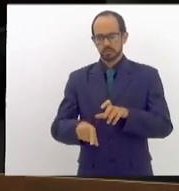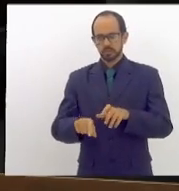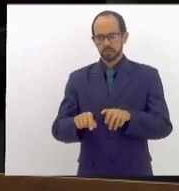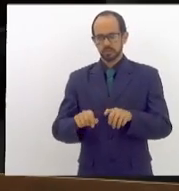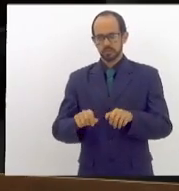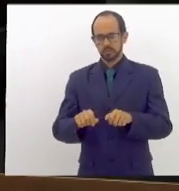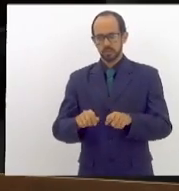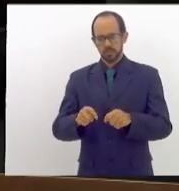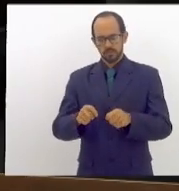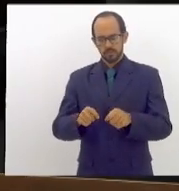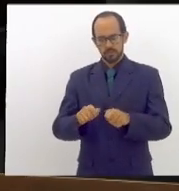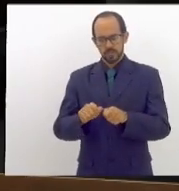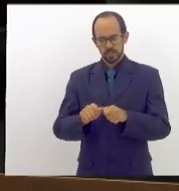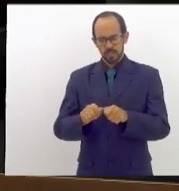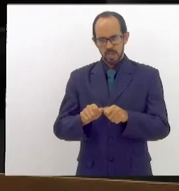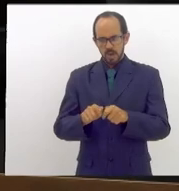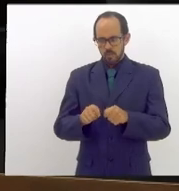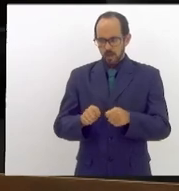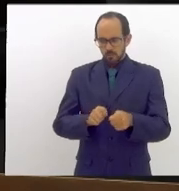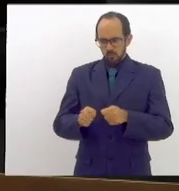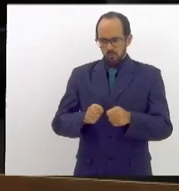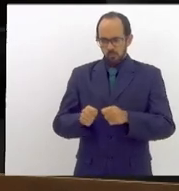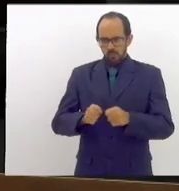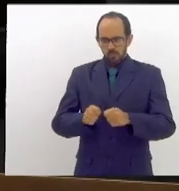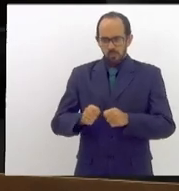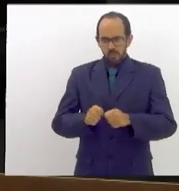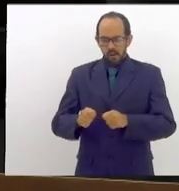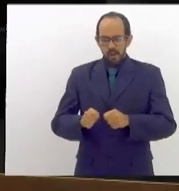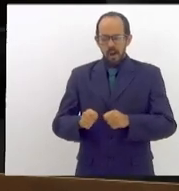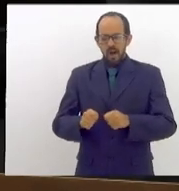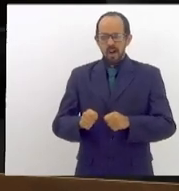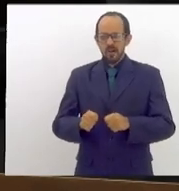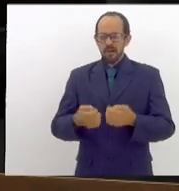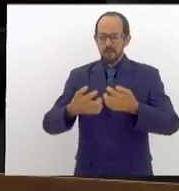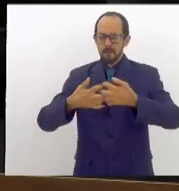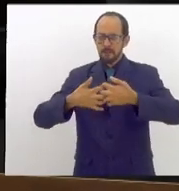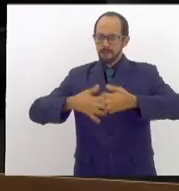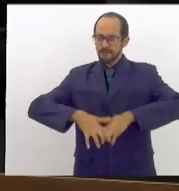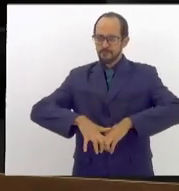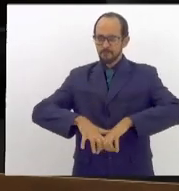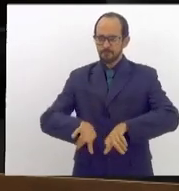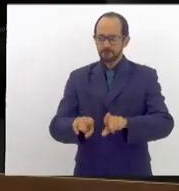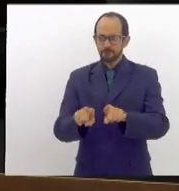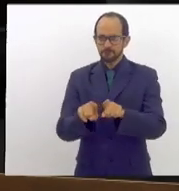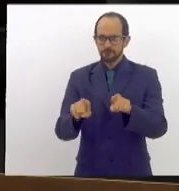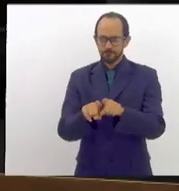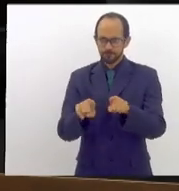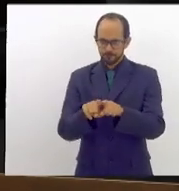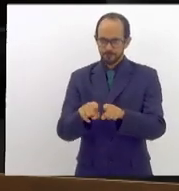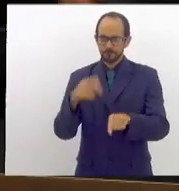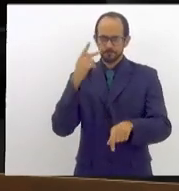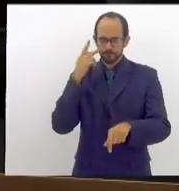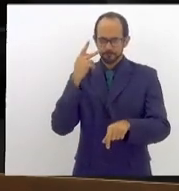fazer uma Controladoria que funcione inclusive para